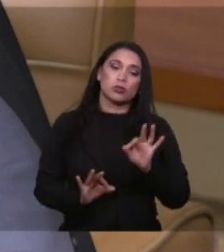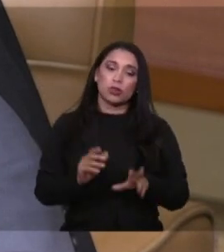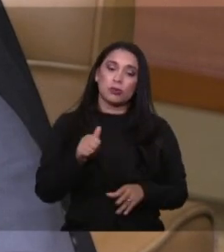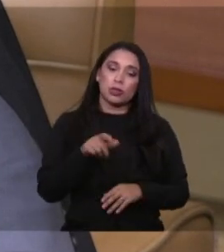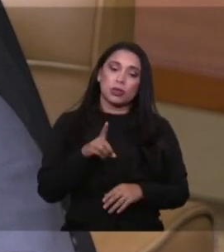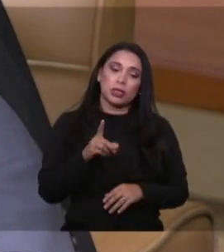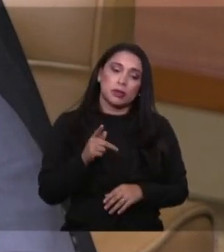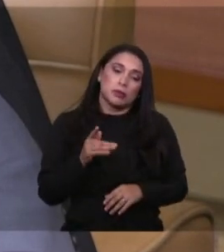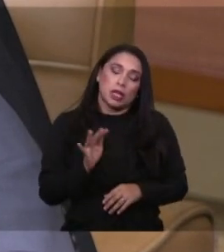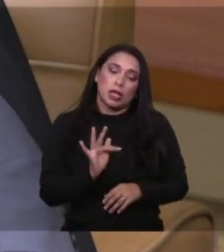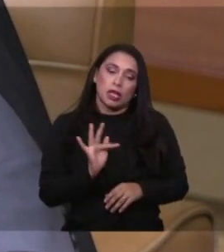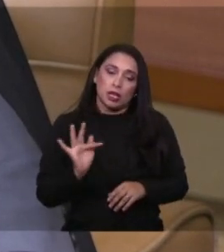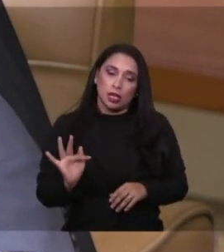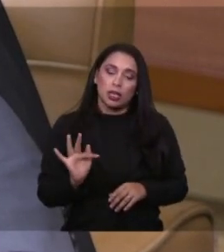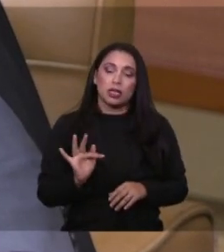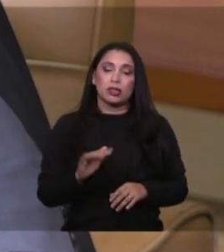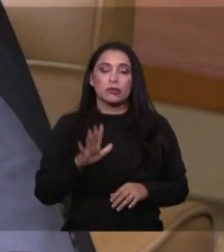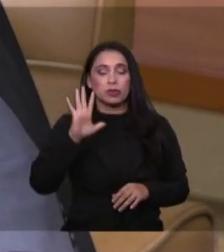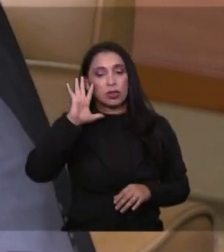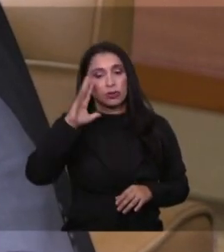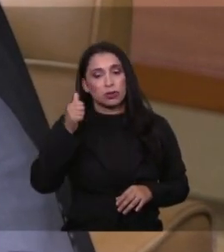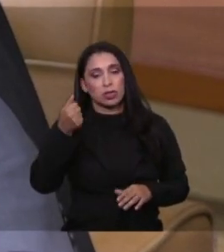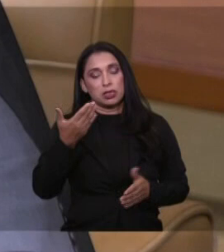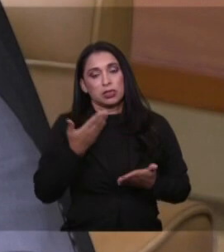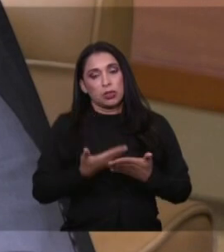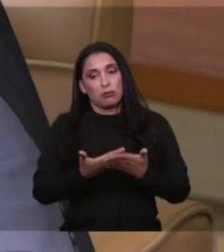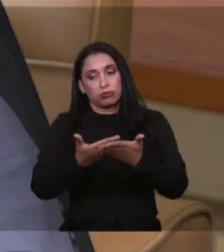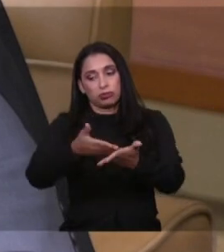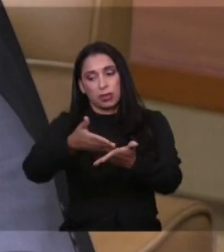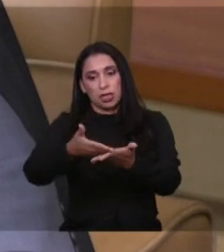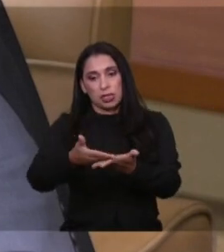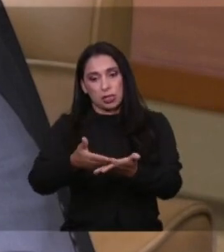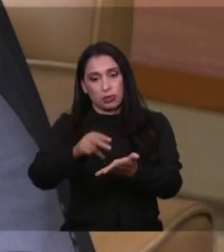DPF e, eventualmente, tenham ajuizado ações rescisórias,